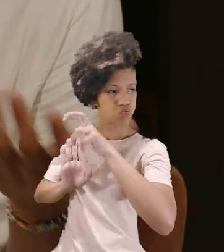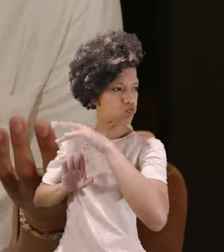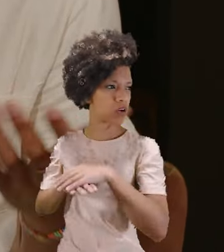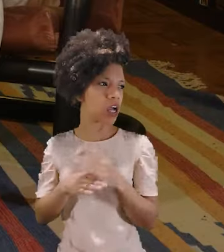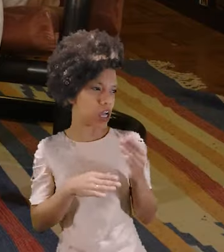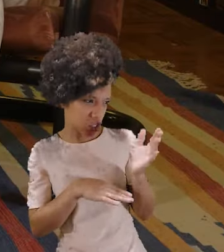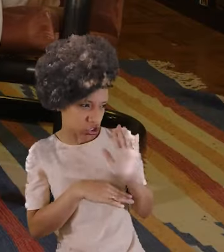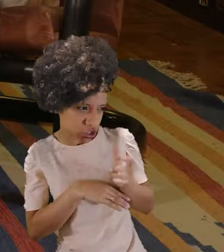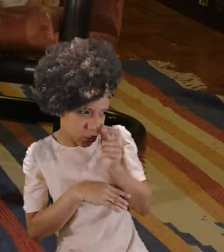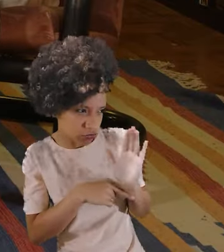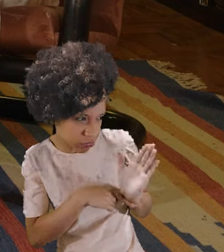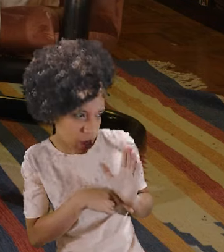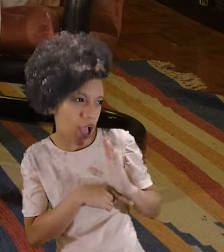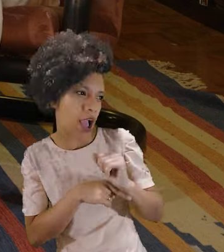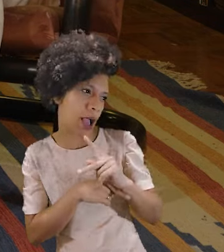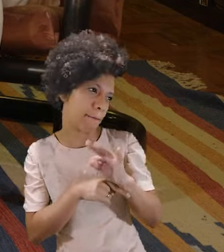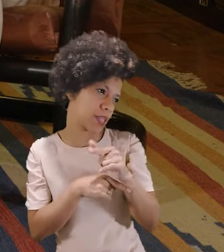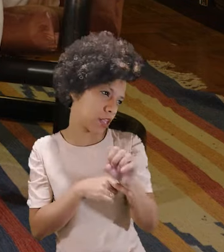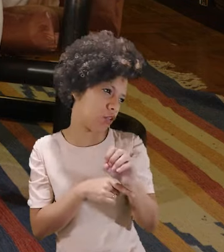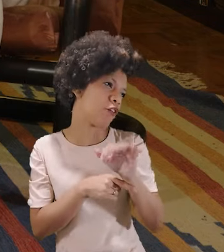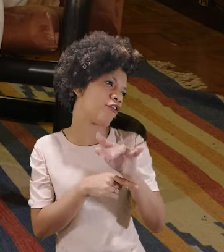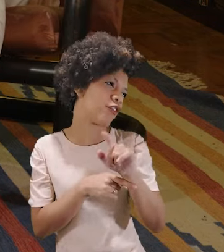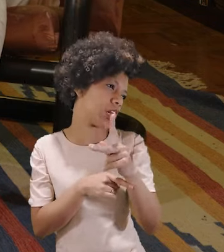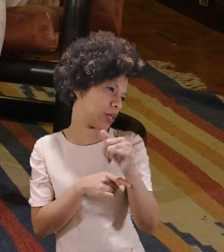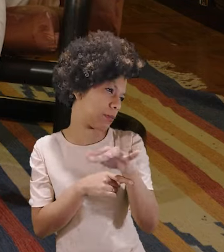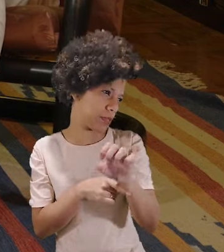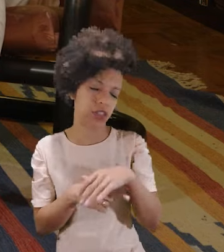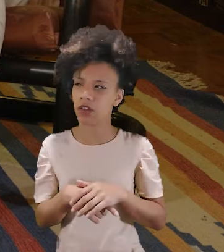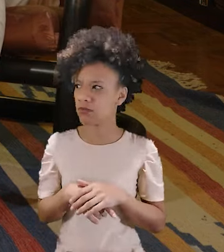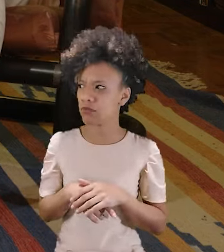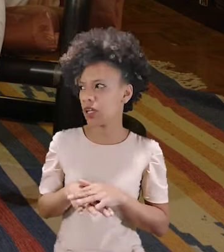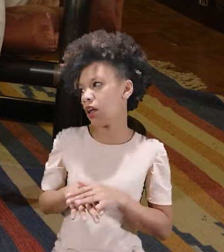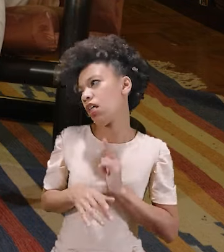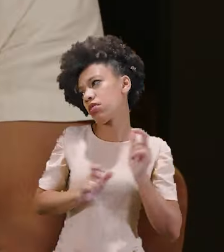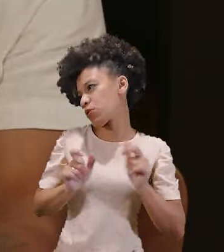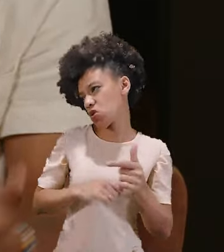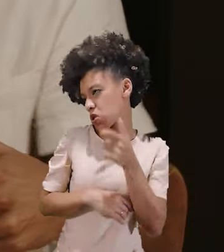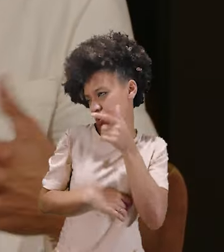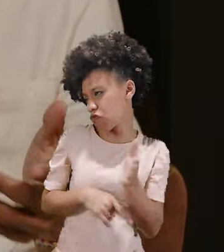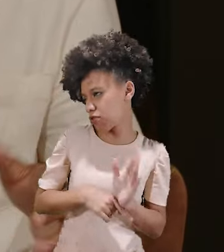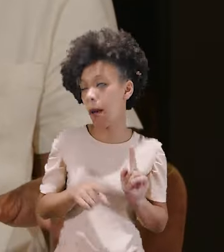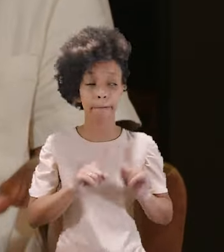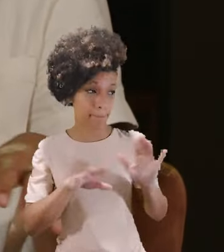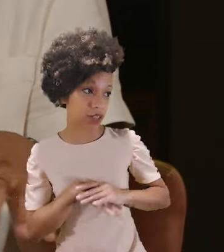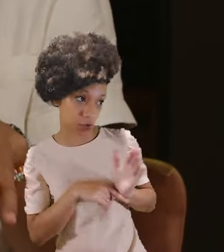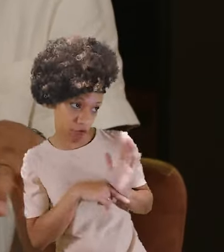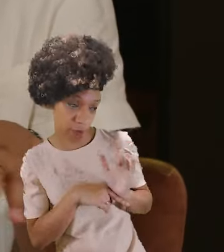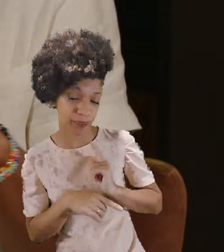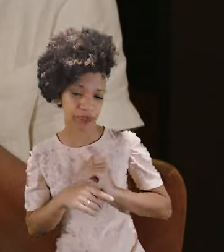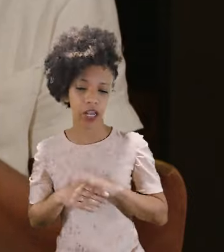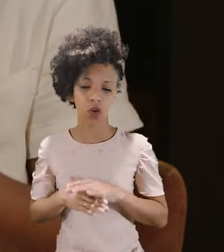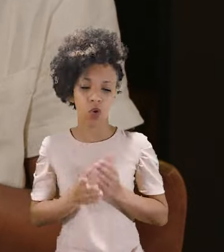pizza não parecido é muito parecida Pois é ou então pela própria Âncora é o nome conta Tem gente que não assistiu o cartão Beleza então capital fixo